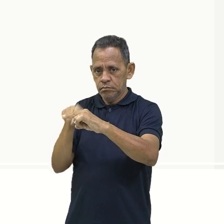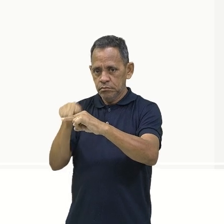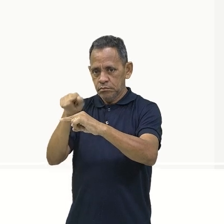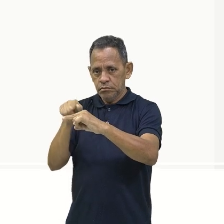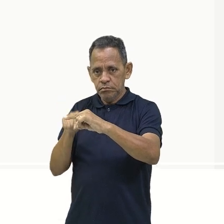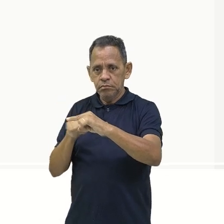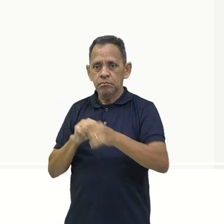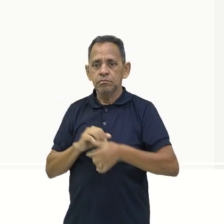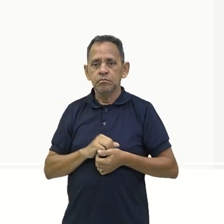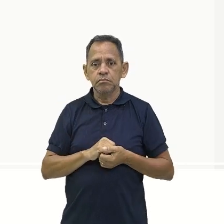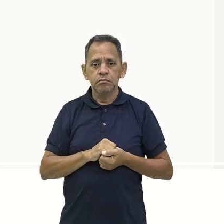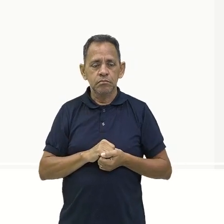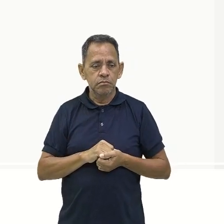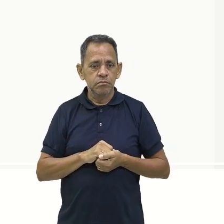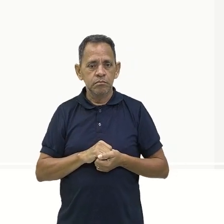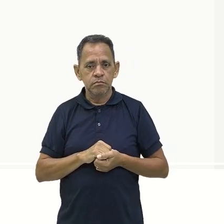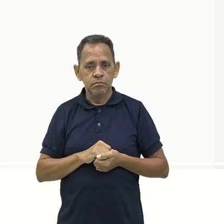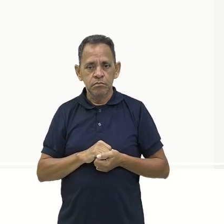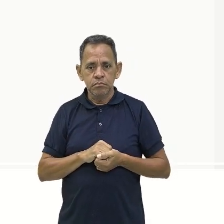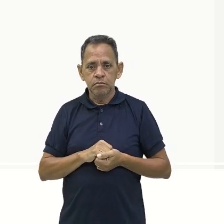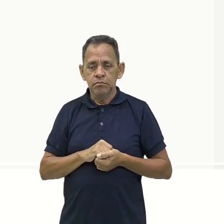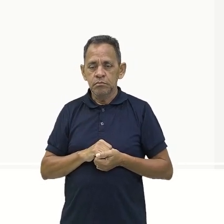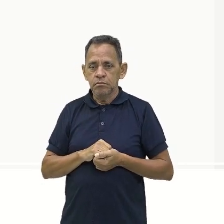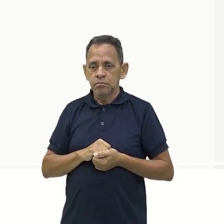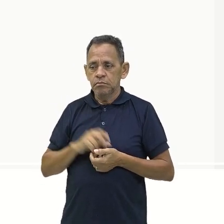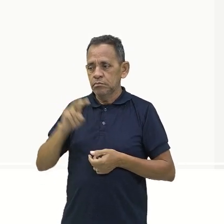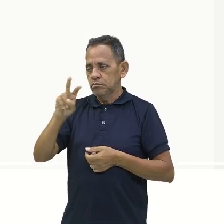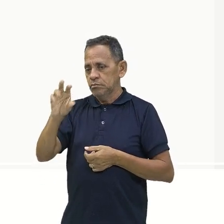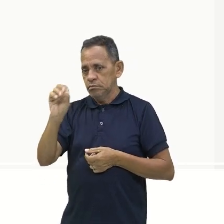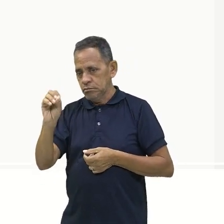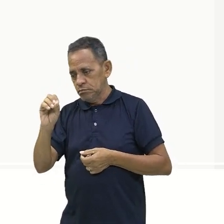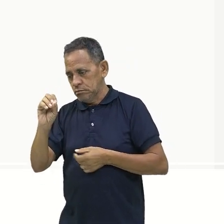fração ali, tá? Ou seja, 50 sobre 50, que é igual a 1.